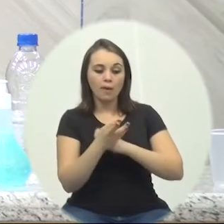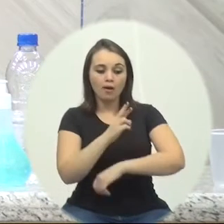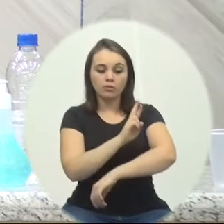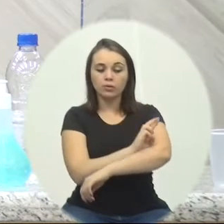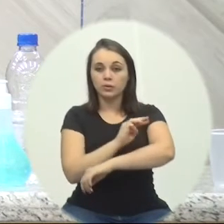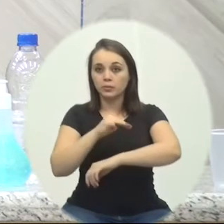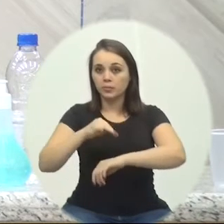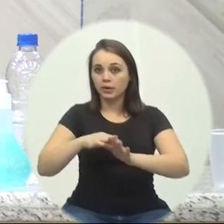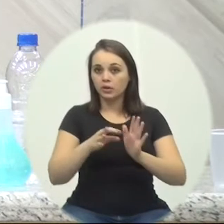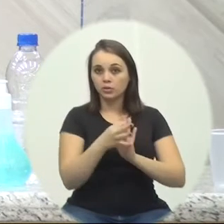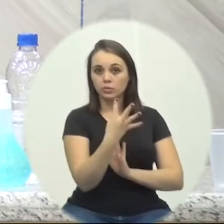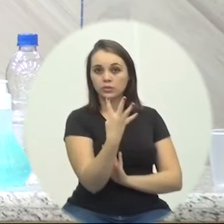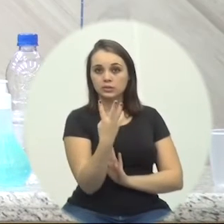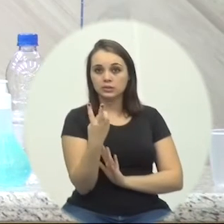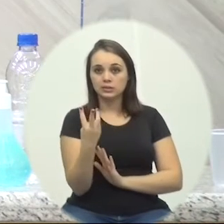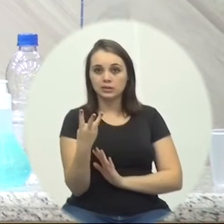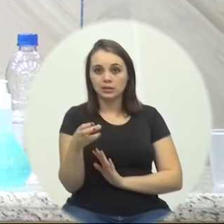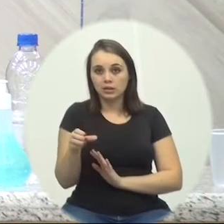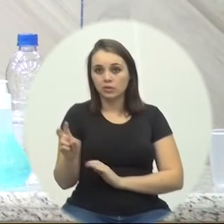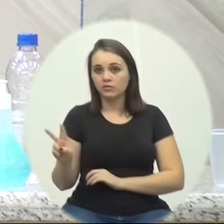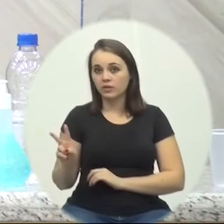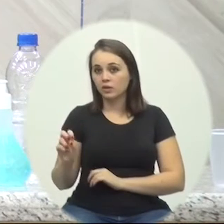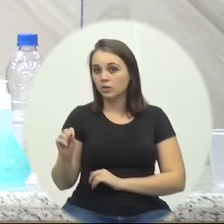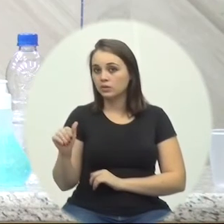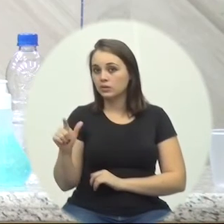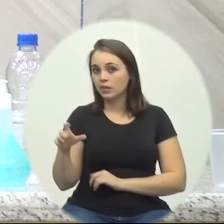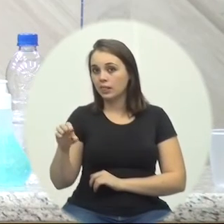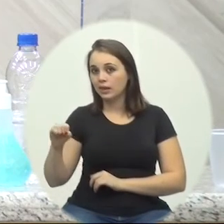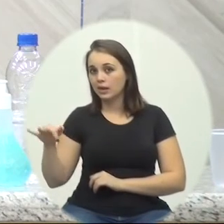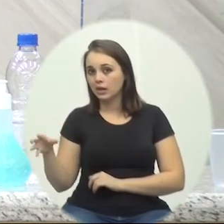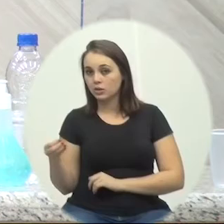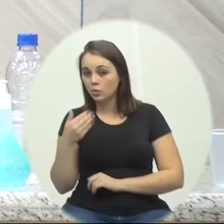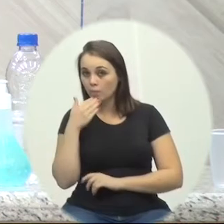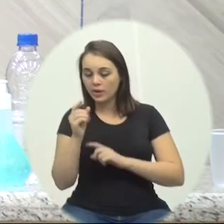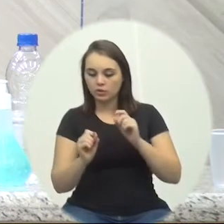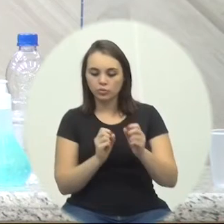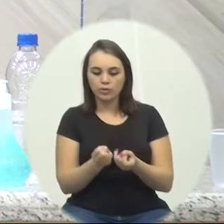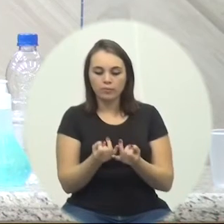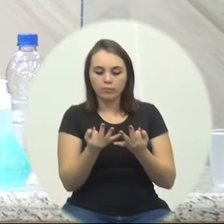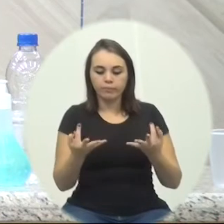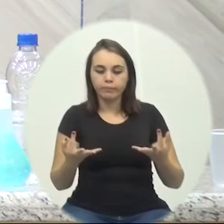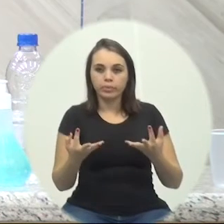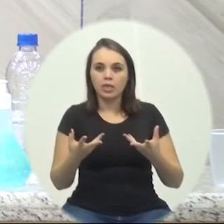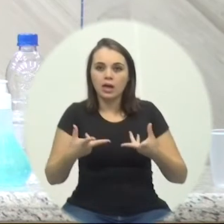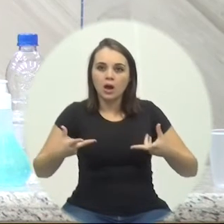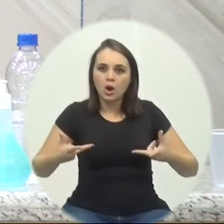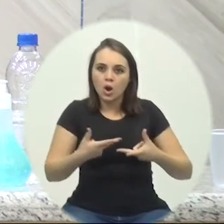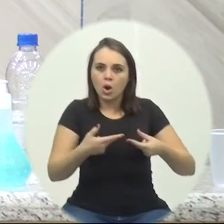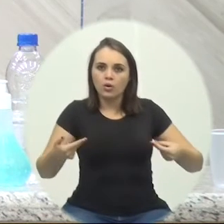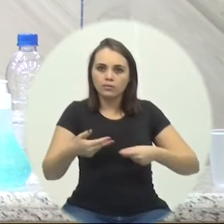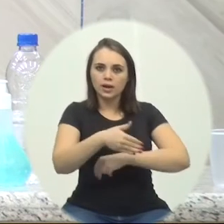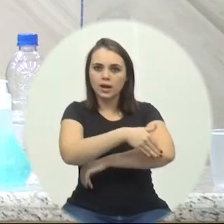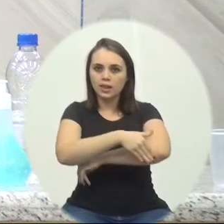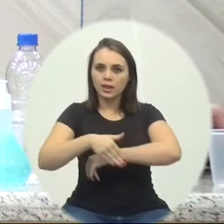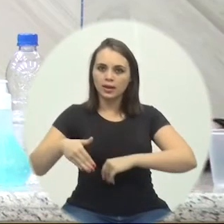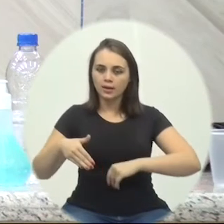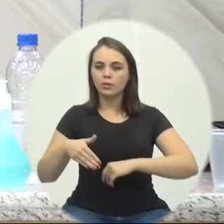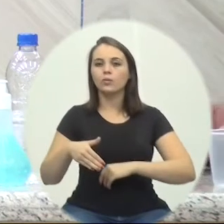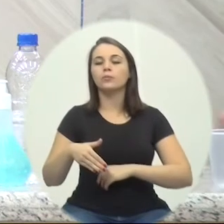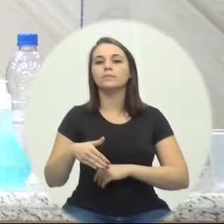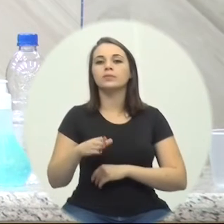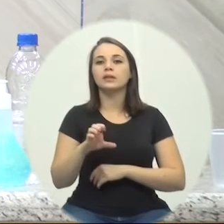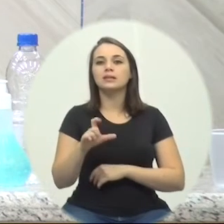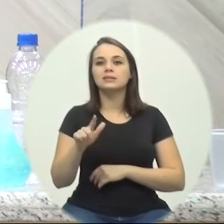Indicação 439-2021, autor vereador Salésio Lima, corte de vegetação nas margens da rua Governador Celso